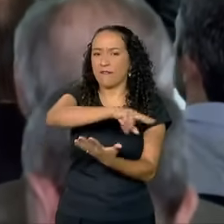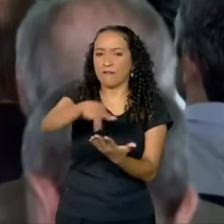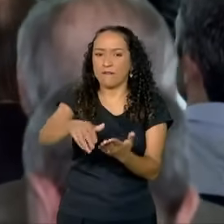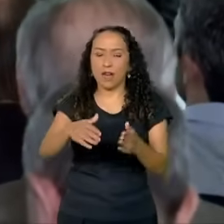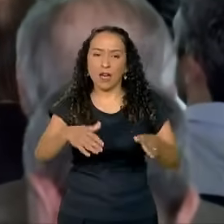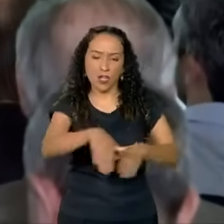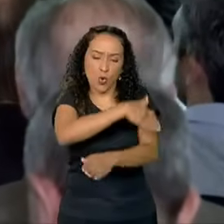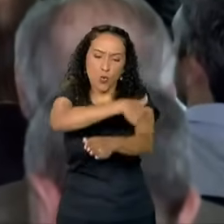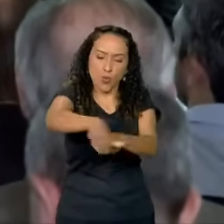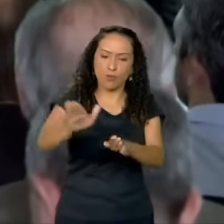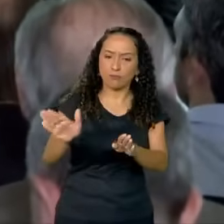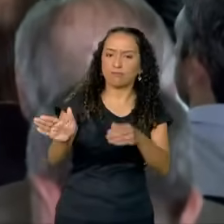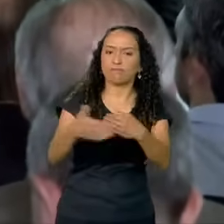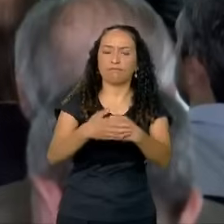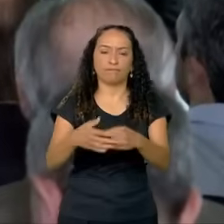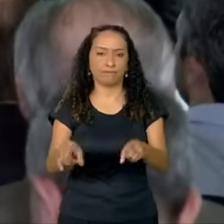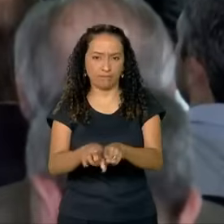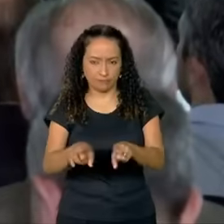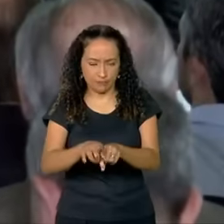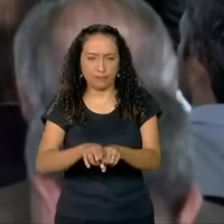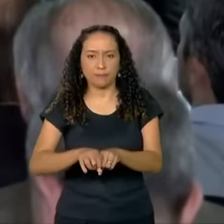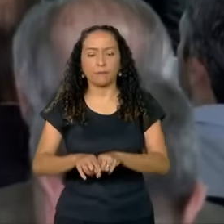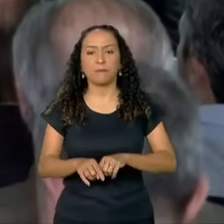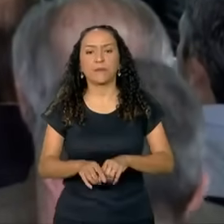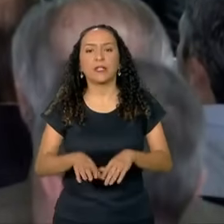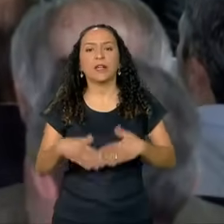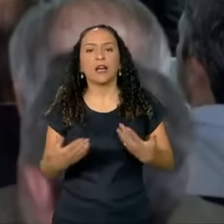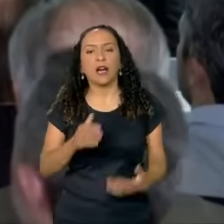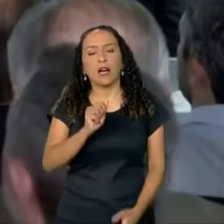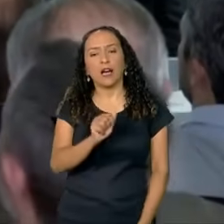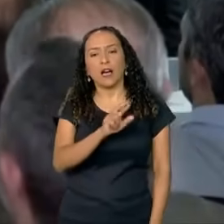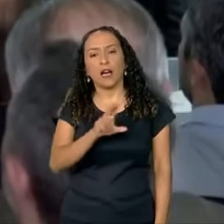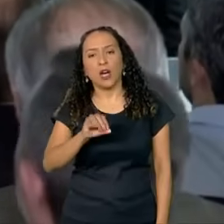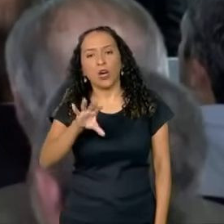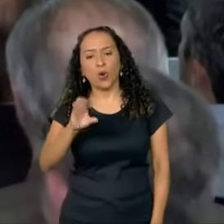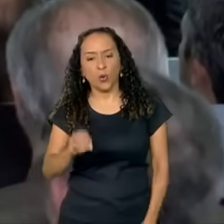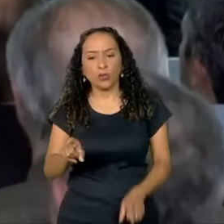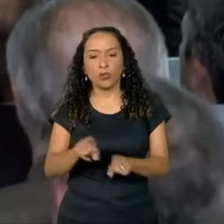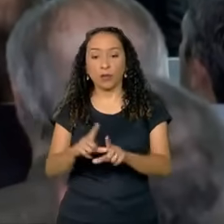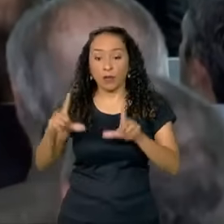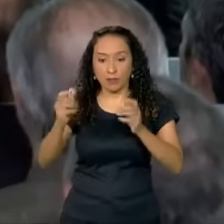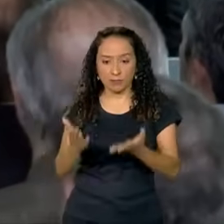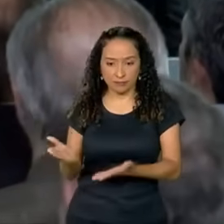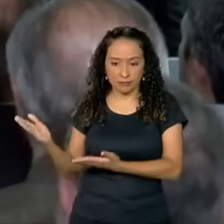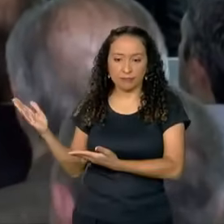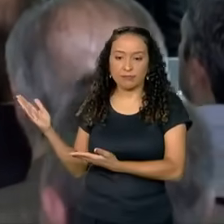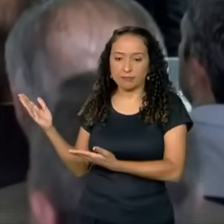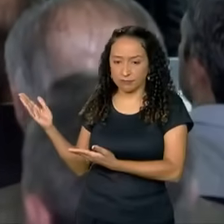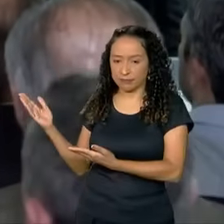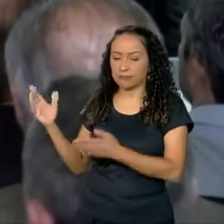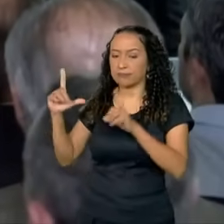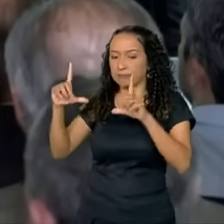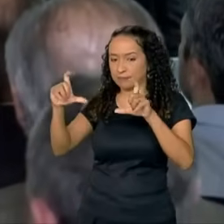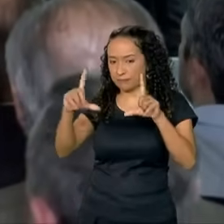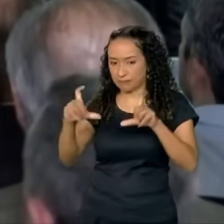nessas localidades. Então, Arroio do Meio, aqui algumas fotografias, Canudos do Vale,